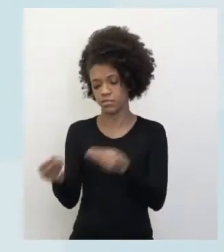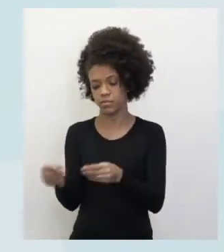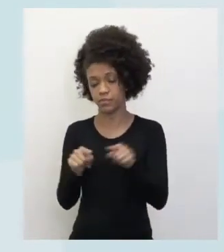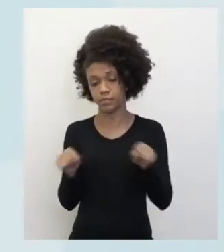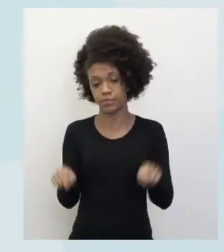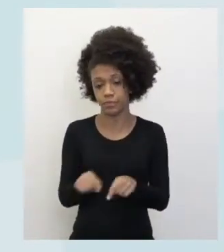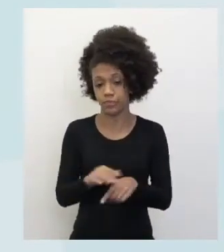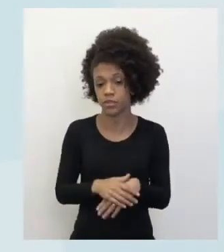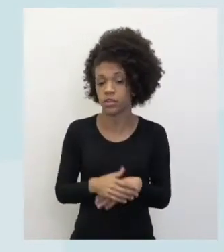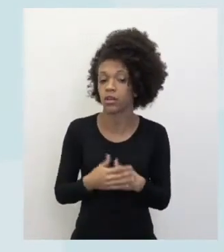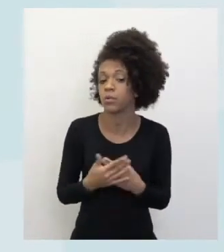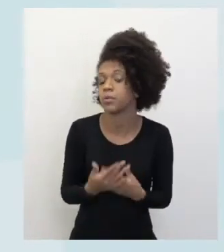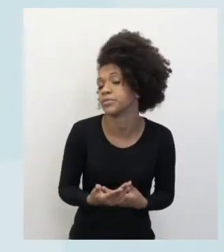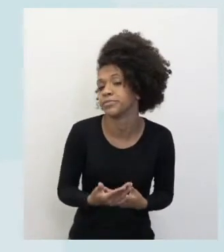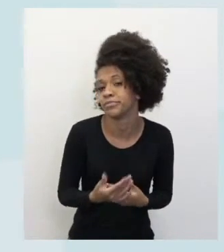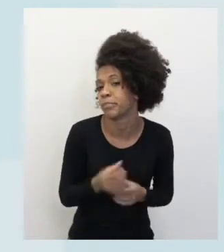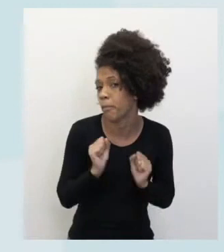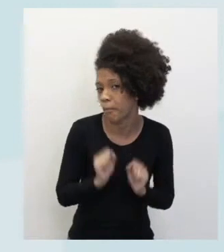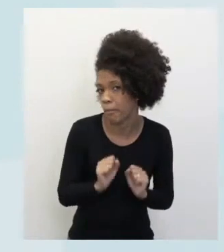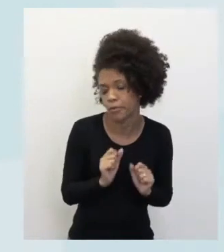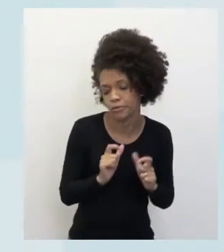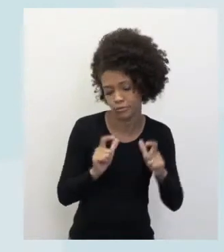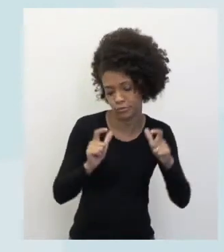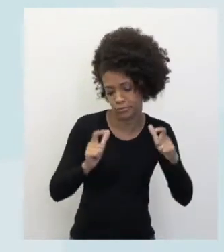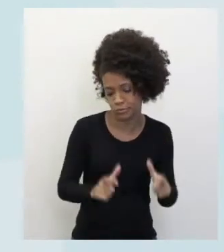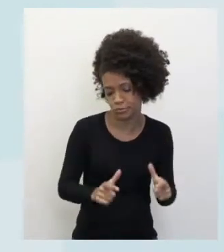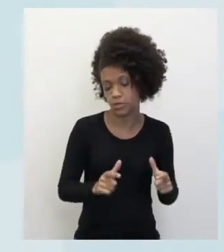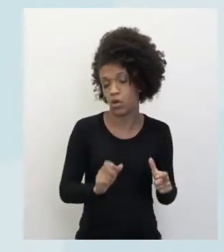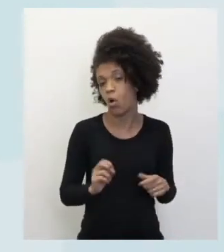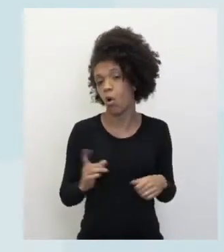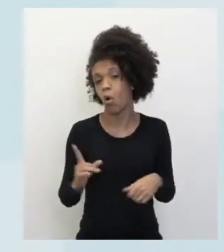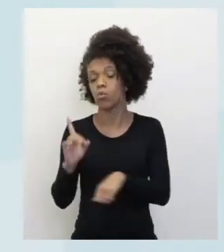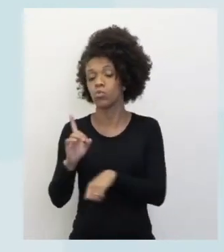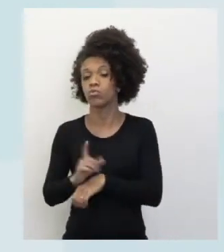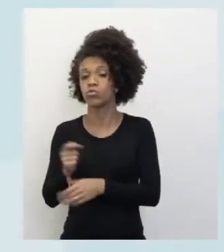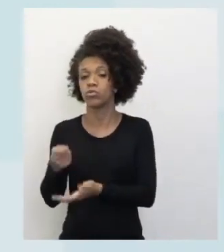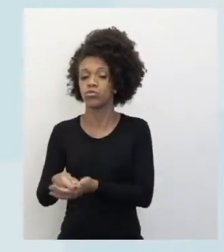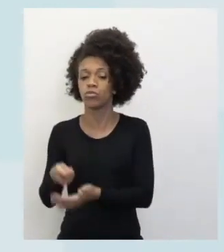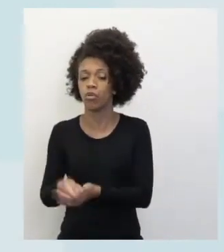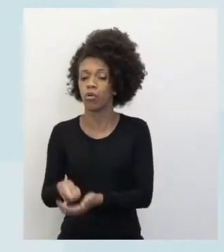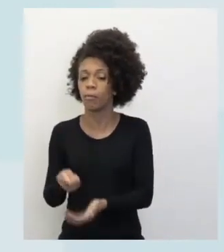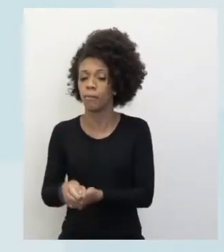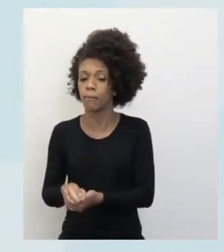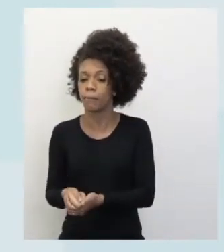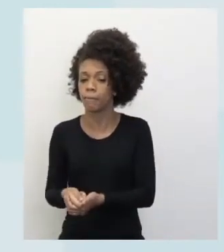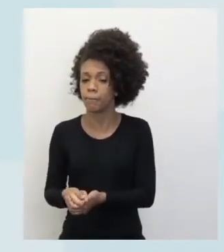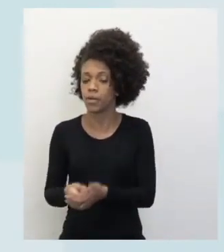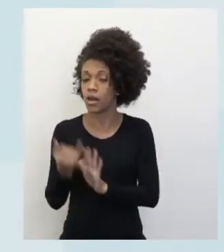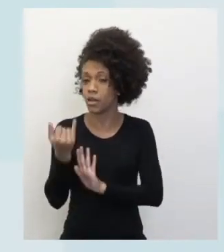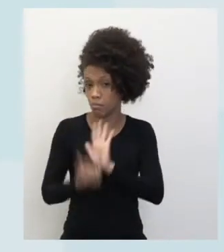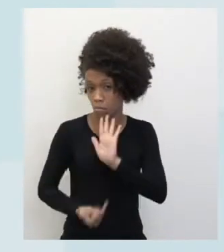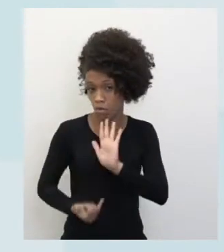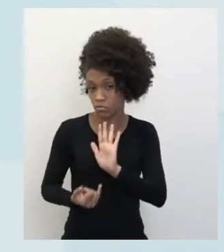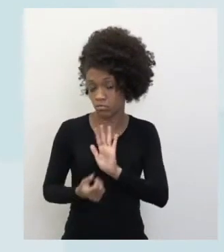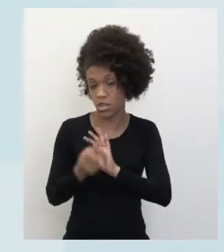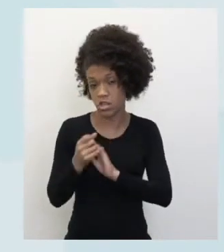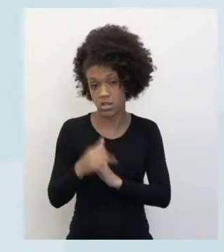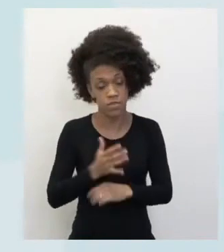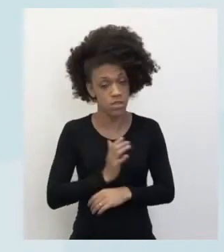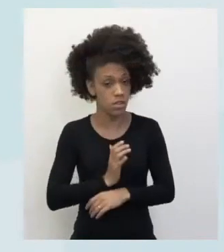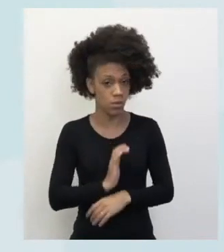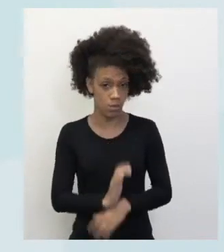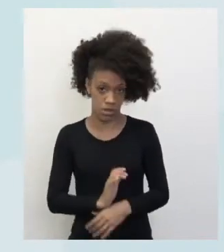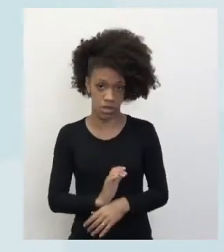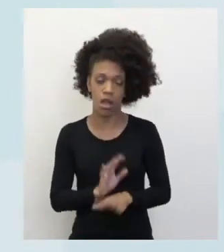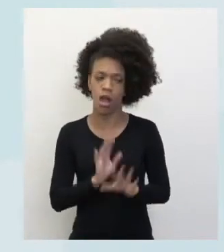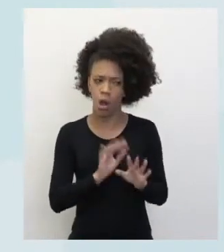pode ser, sim, um pedaço de terra, ou o direito de cobrar impostos, tá? Se você não quer dar um pedaço de terra, você fala